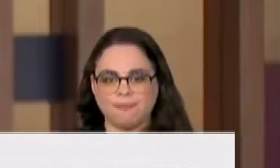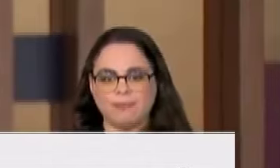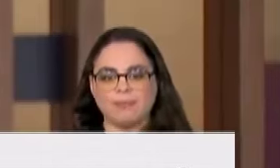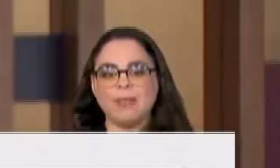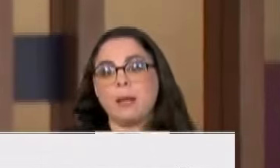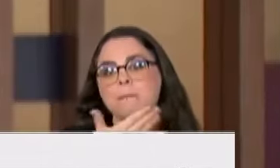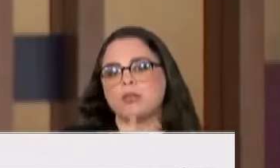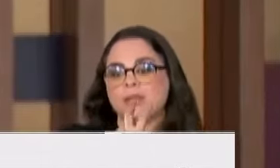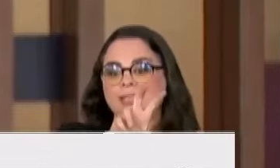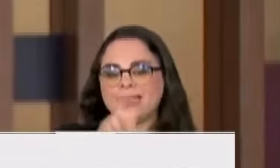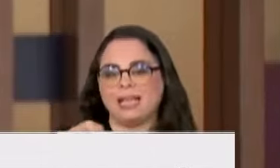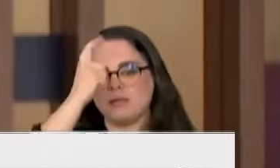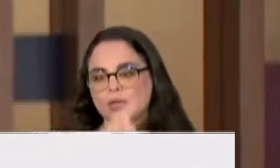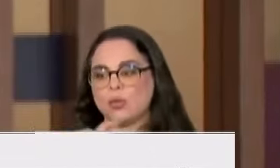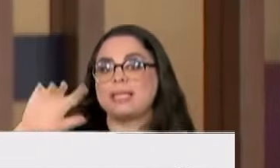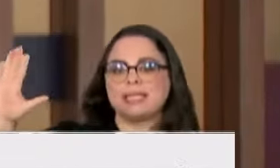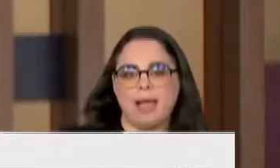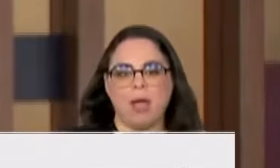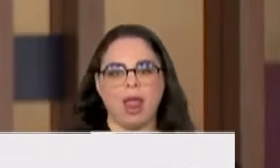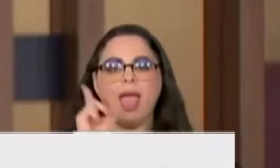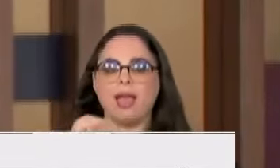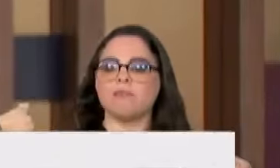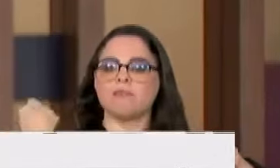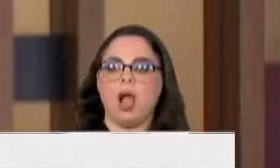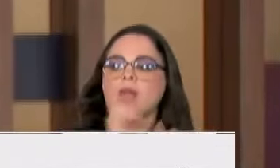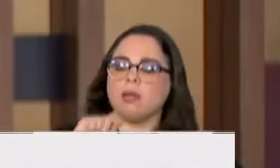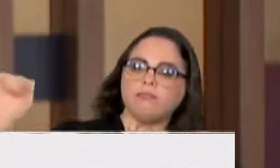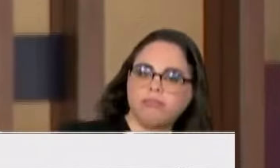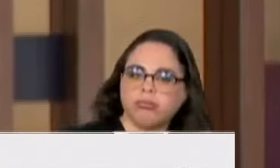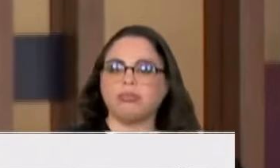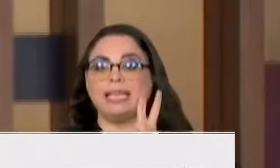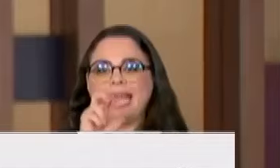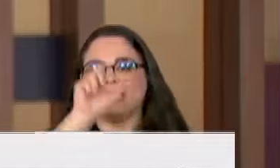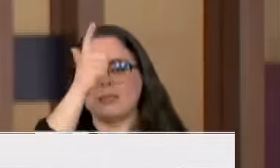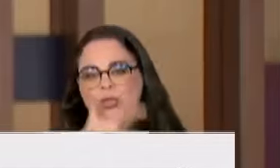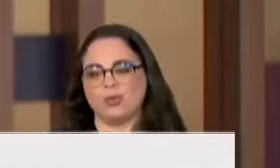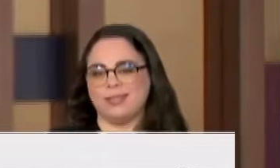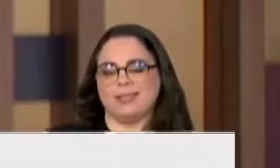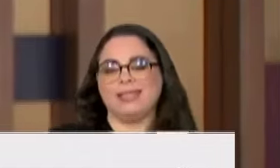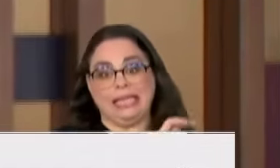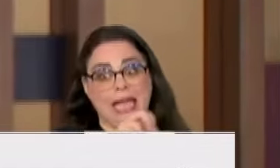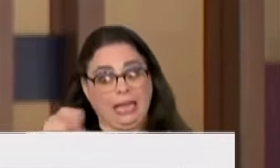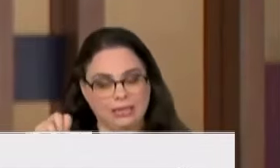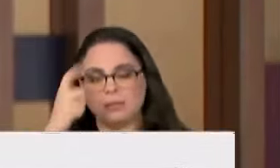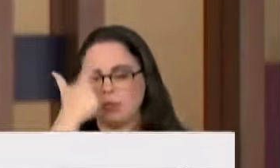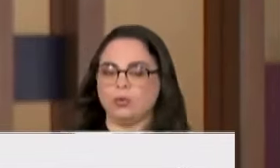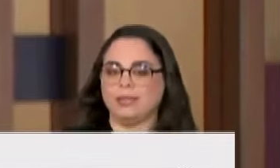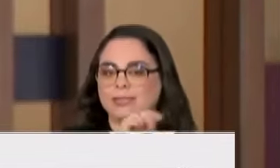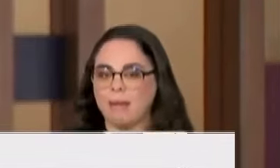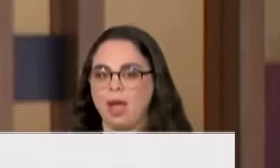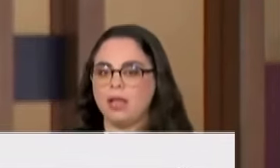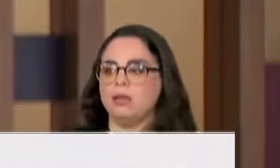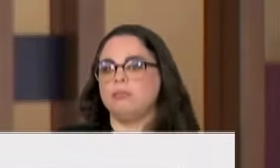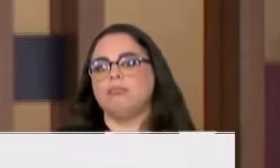em torno de 500 pessoas por semana. Esse é um fluxo que nós conseguimos manter. Lá nós fomos o segundo país a chegar a